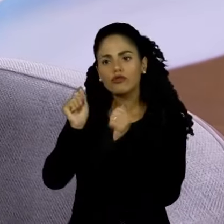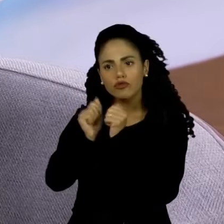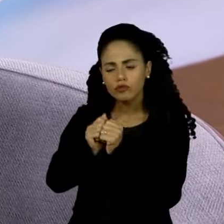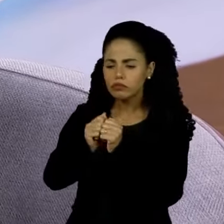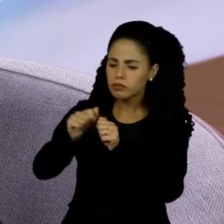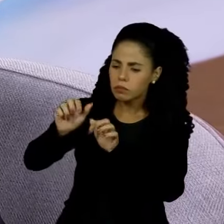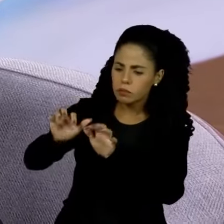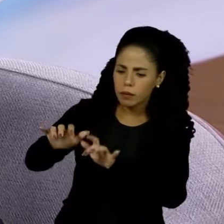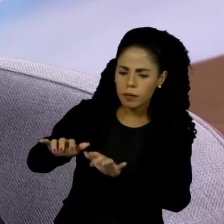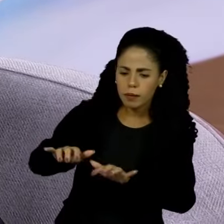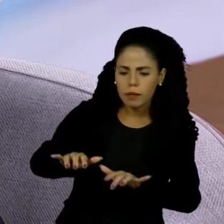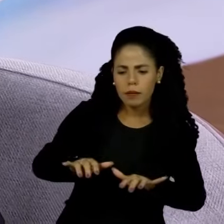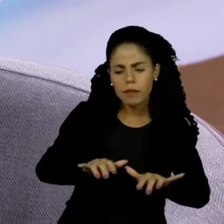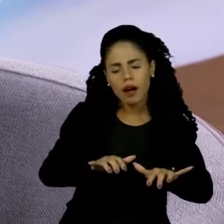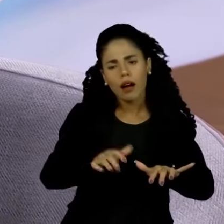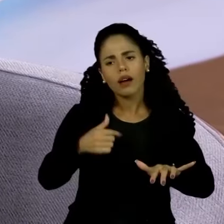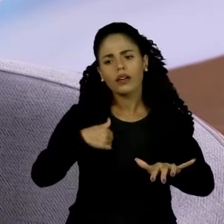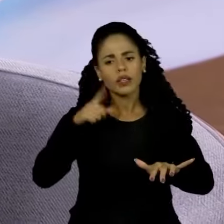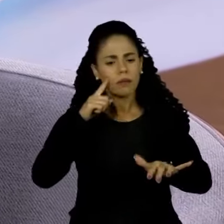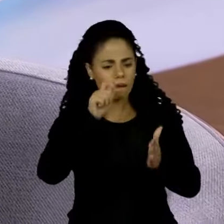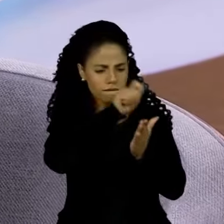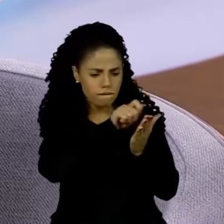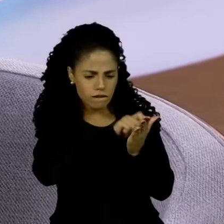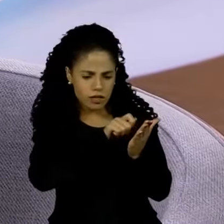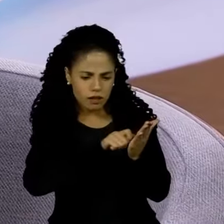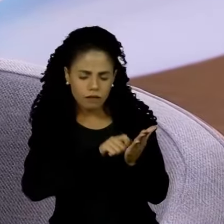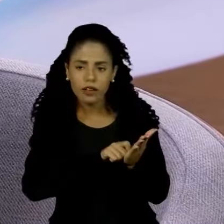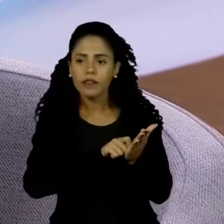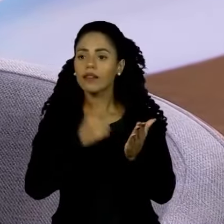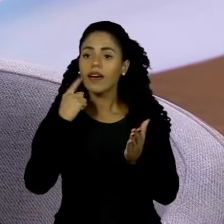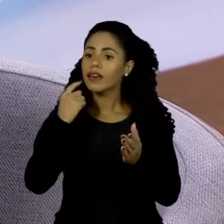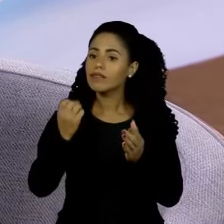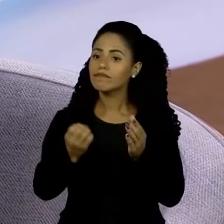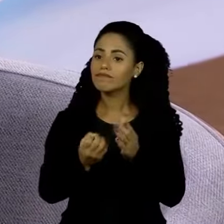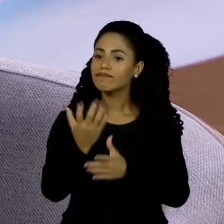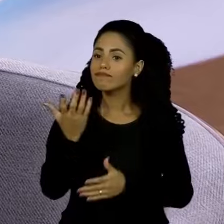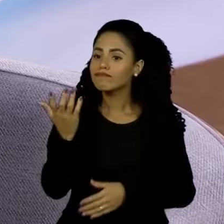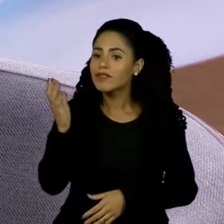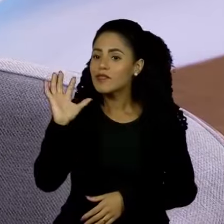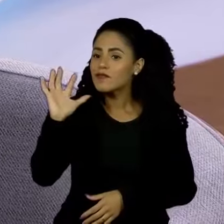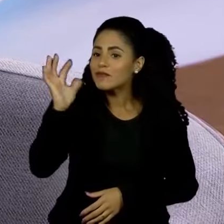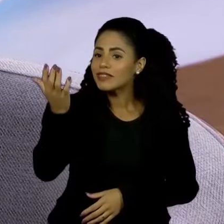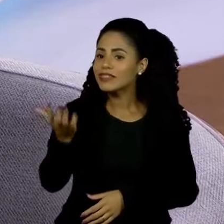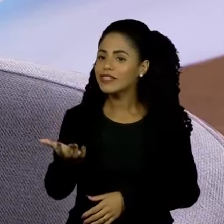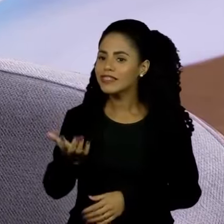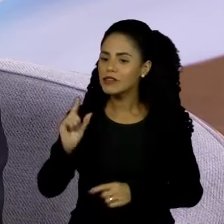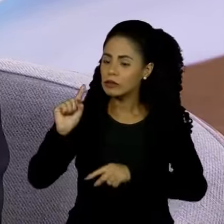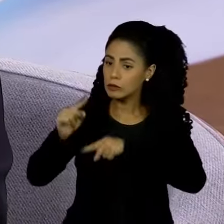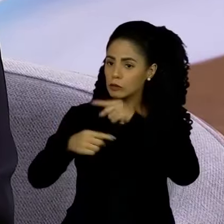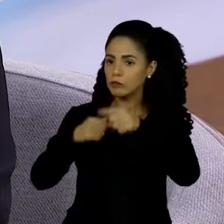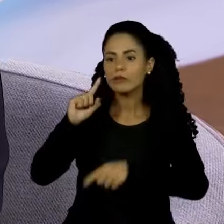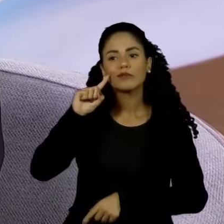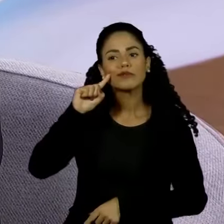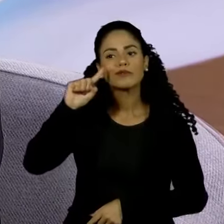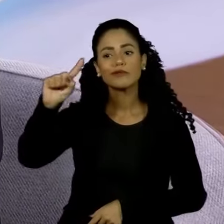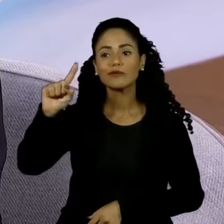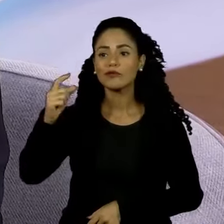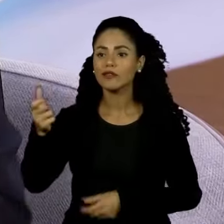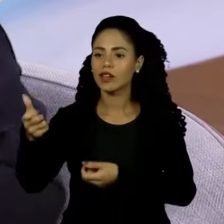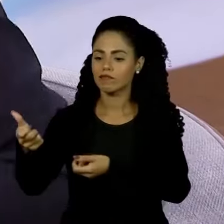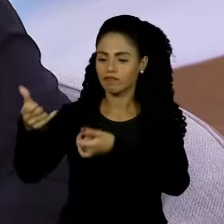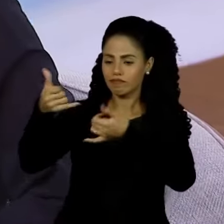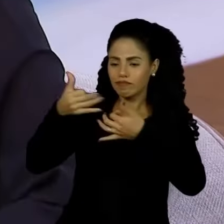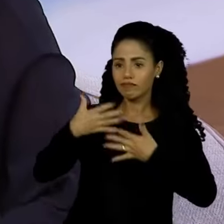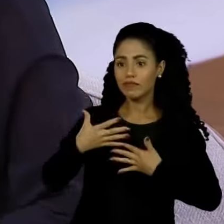ia gravando sem eu saber. E depois, um belo dia, ele veio com